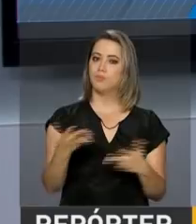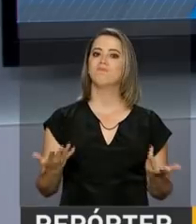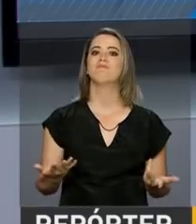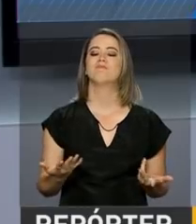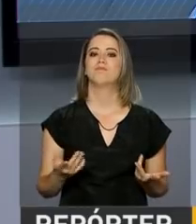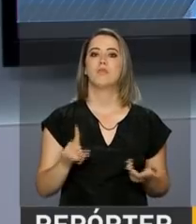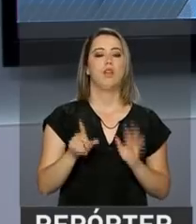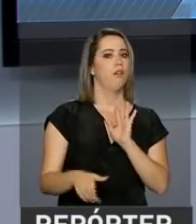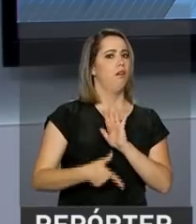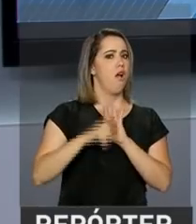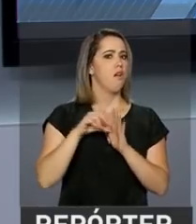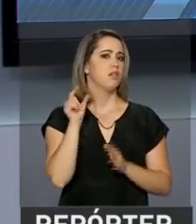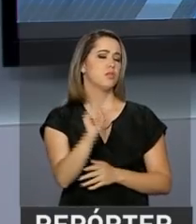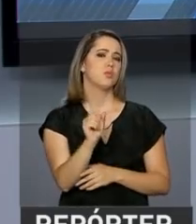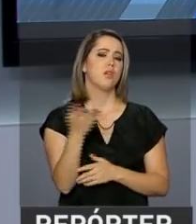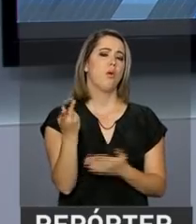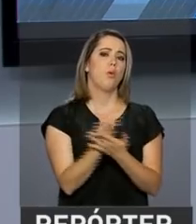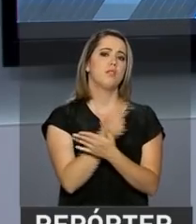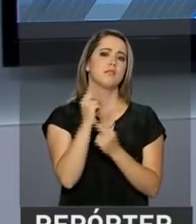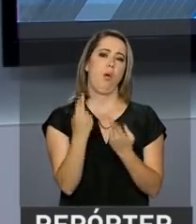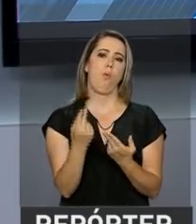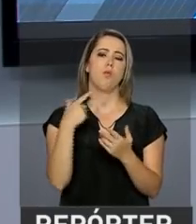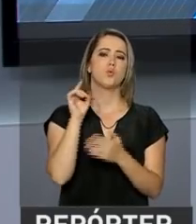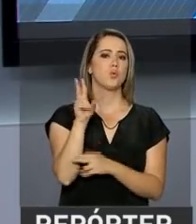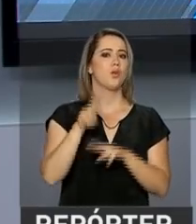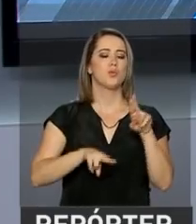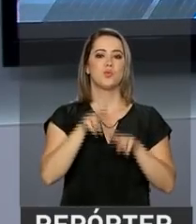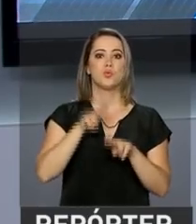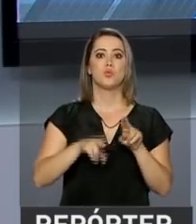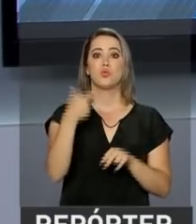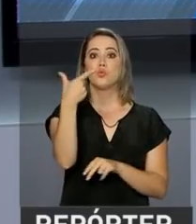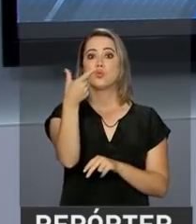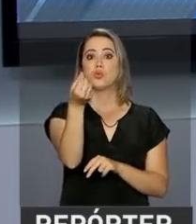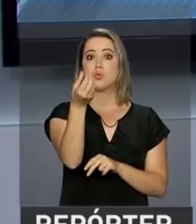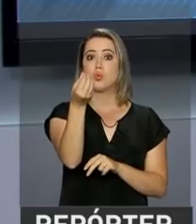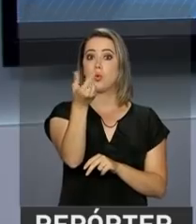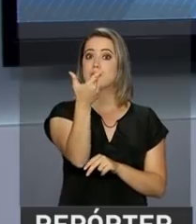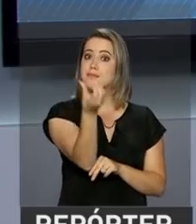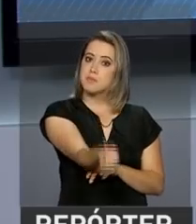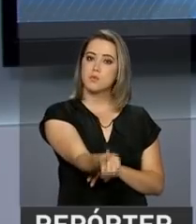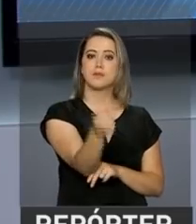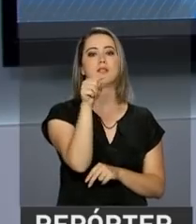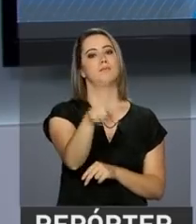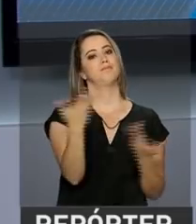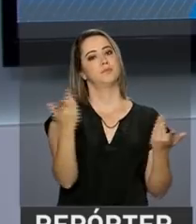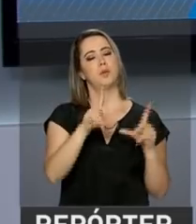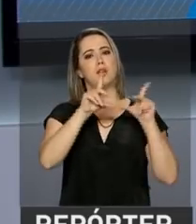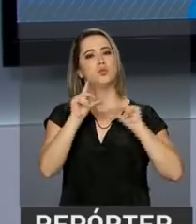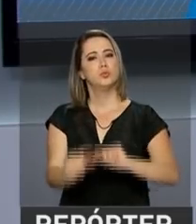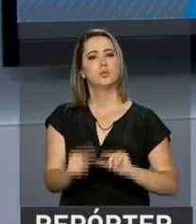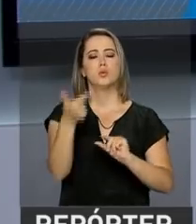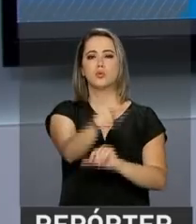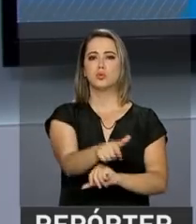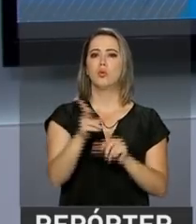0,07%. A última vez que o índice registrou deflação foi em junho de 2006. E o mercado financeiro também reduziu mais uma